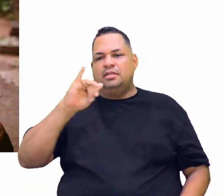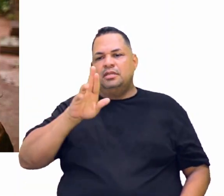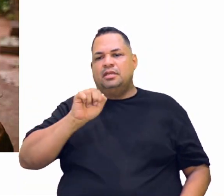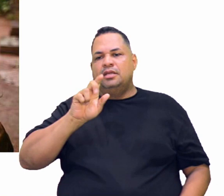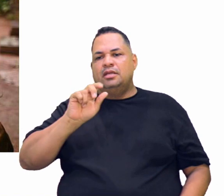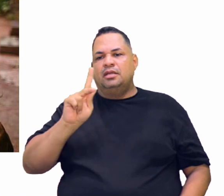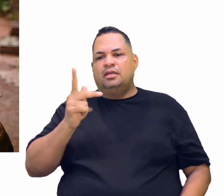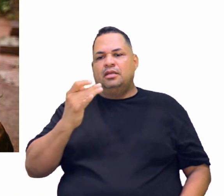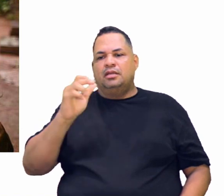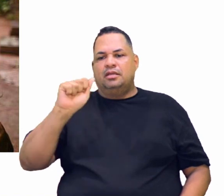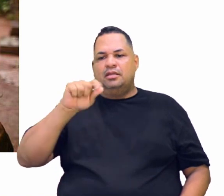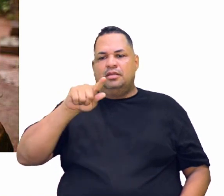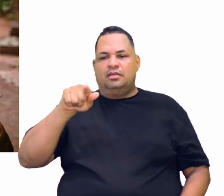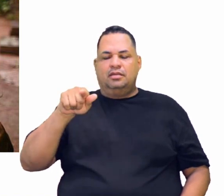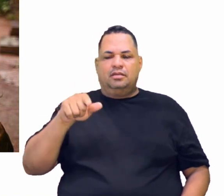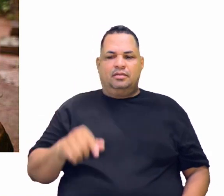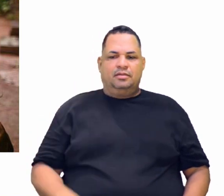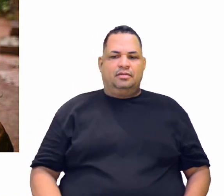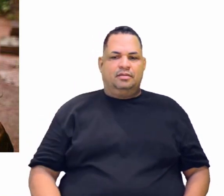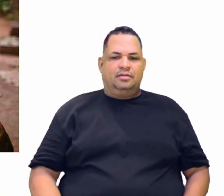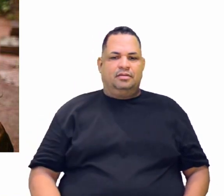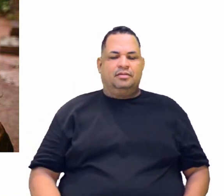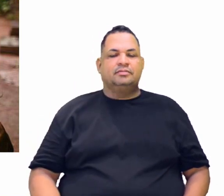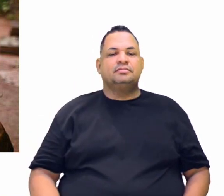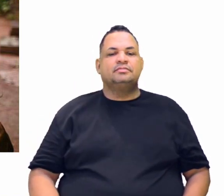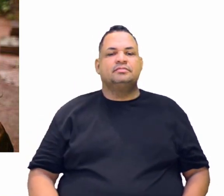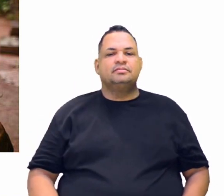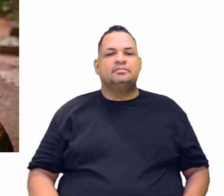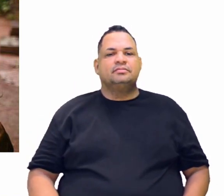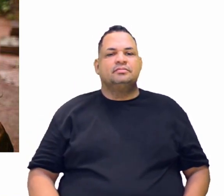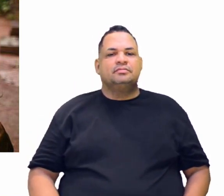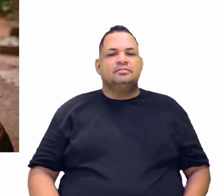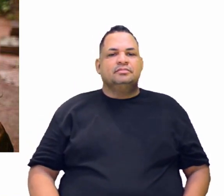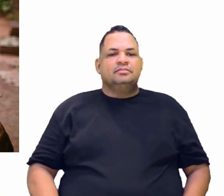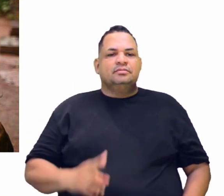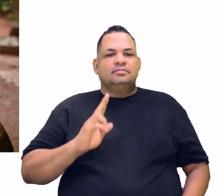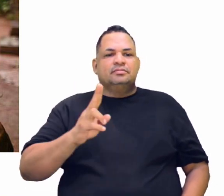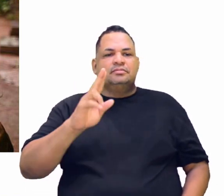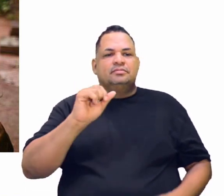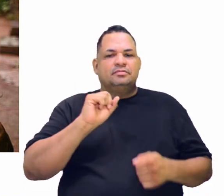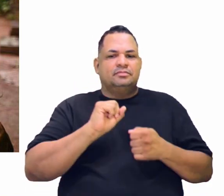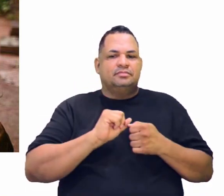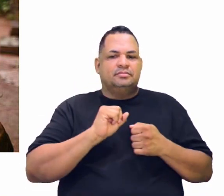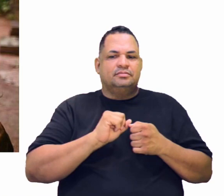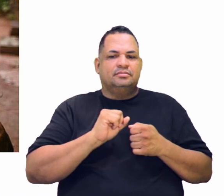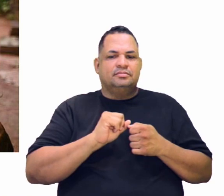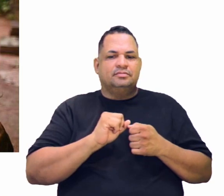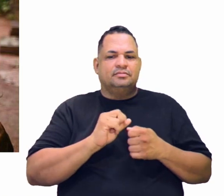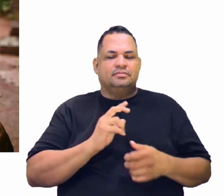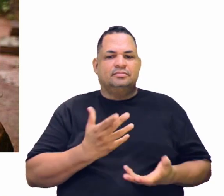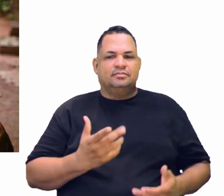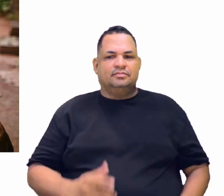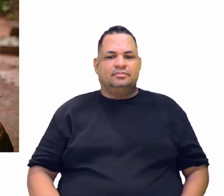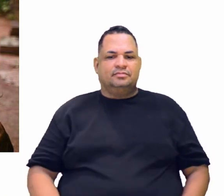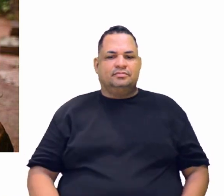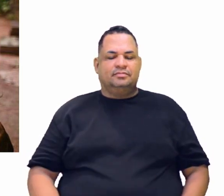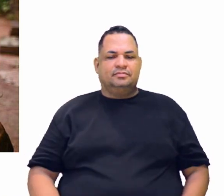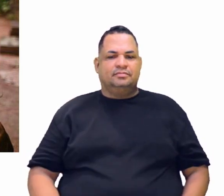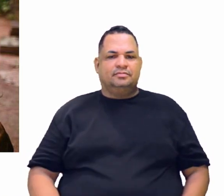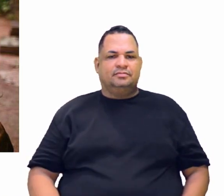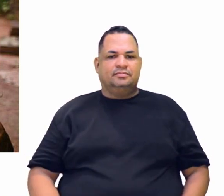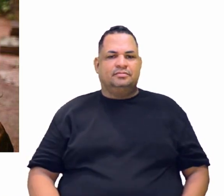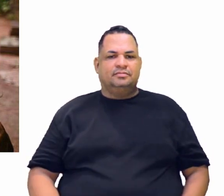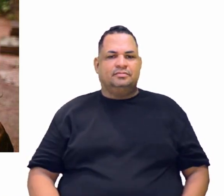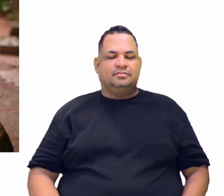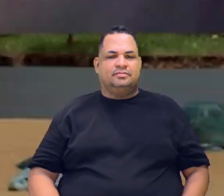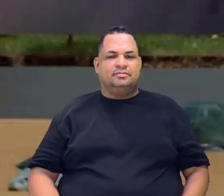deles e hoje eu mostro outros também. Continua fazendo, tá? Olha só, vem para mim